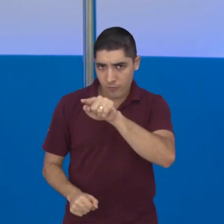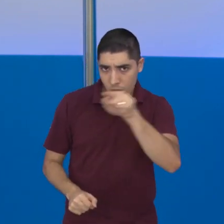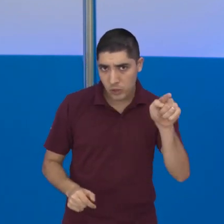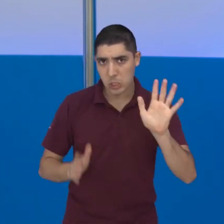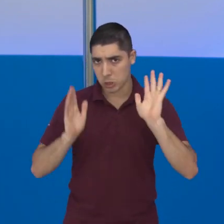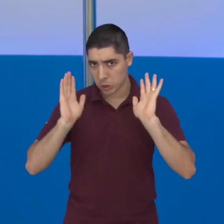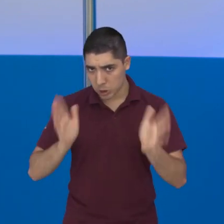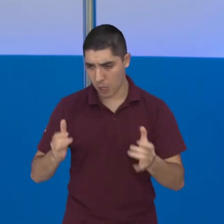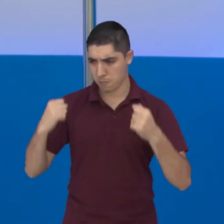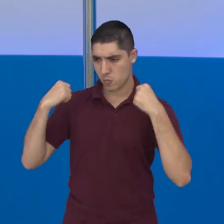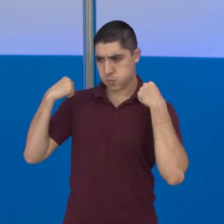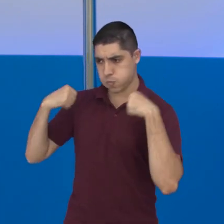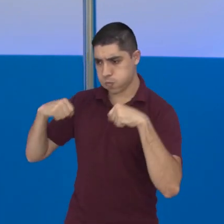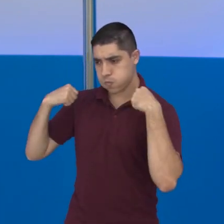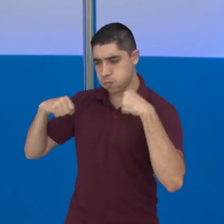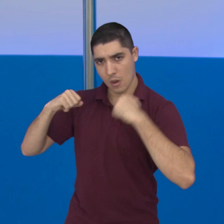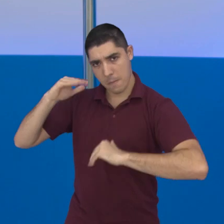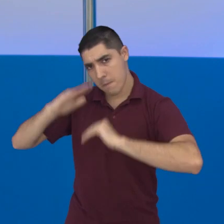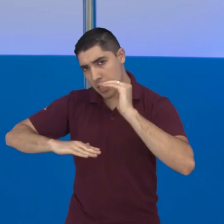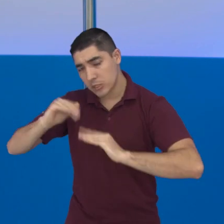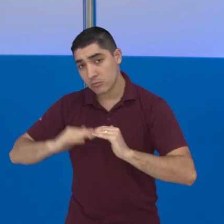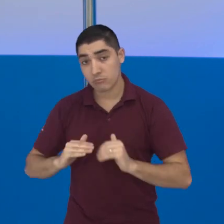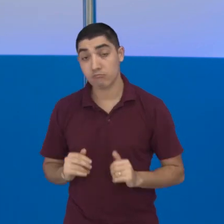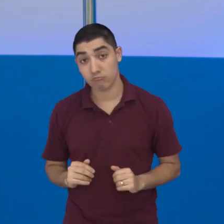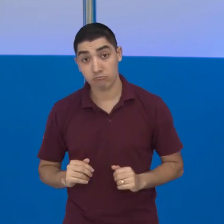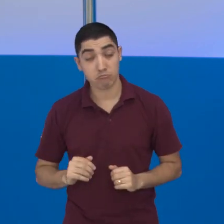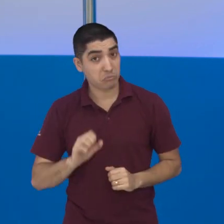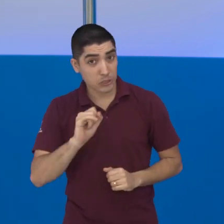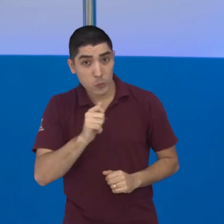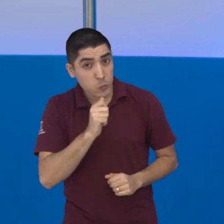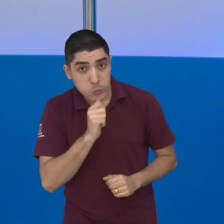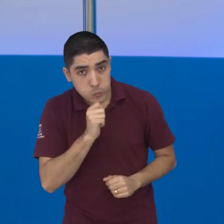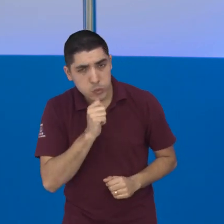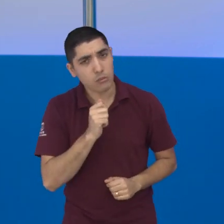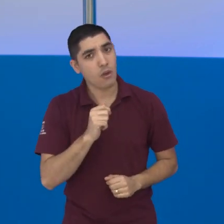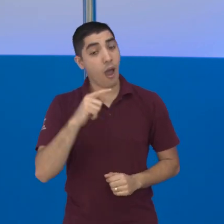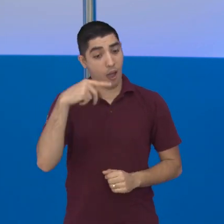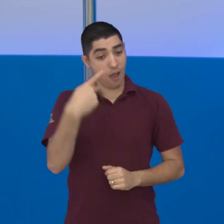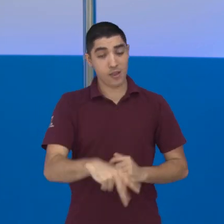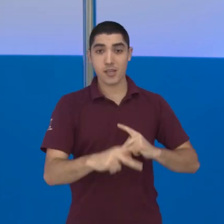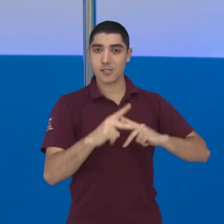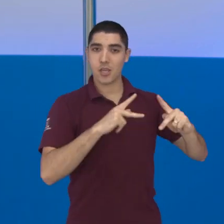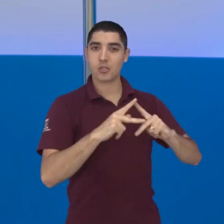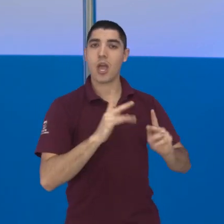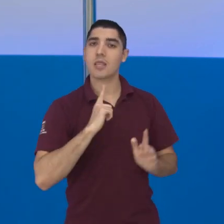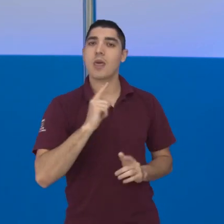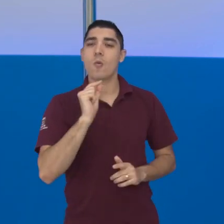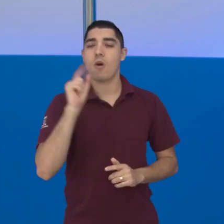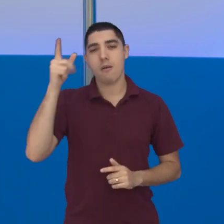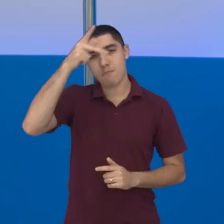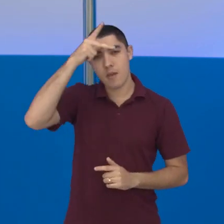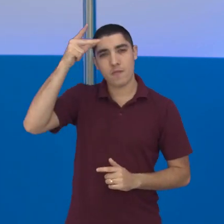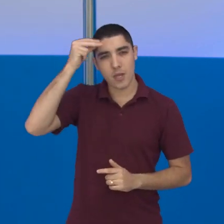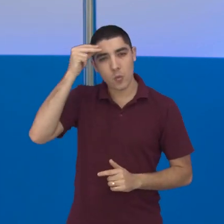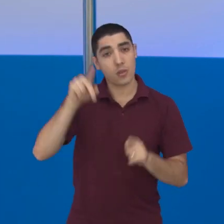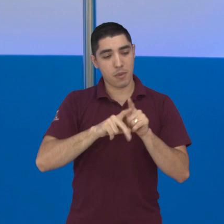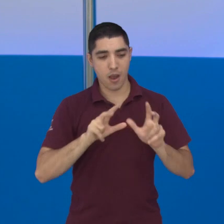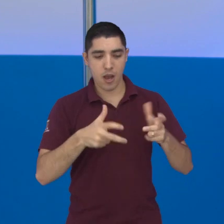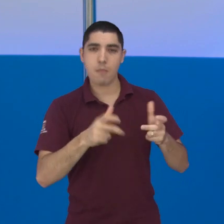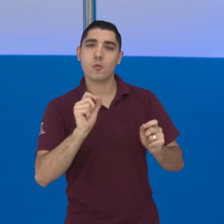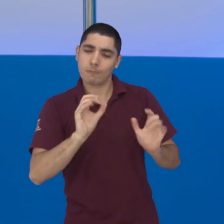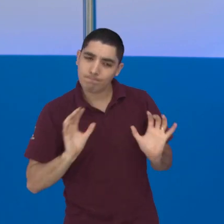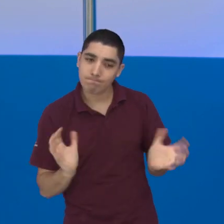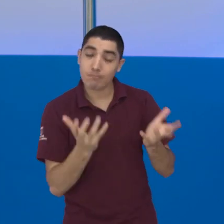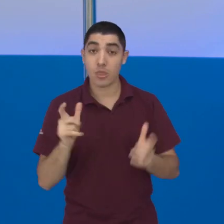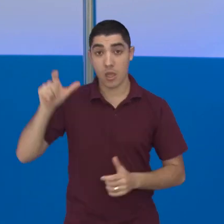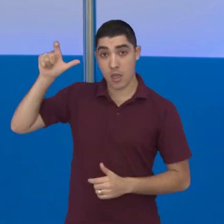você tem feito alguma atividade física senão aqui em São José você pode guiar um incentivo é que um projeto aprovado do vereador